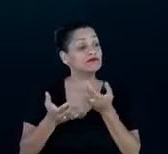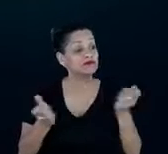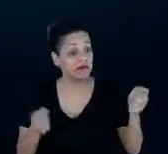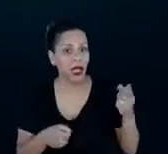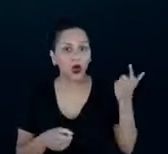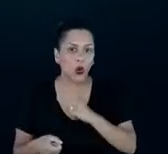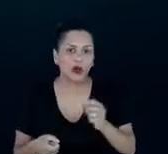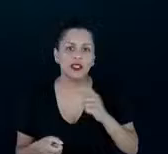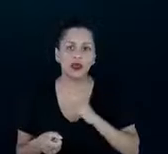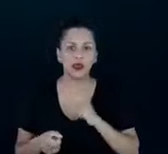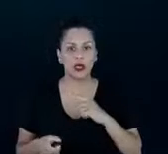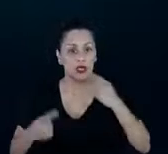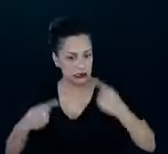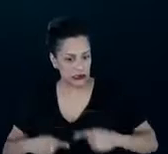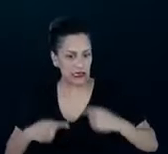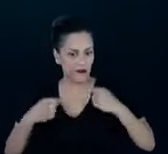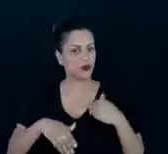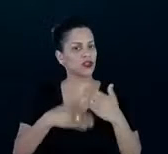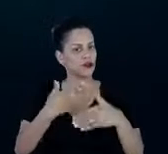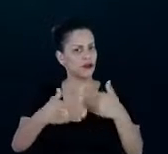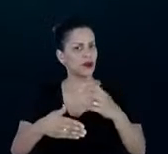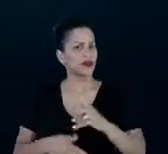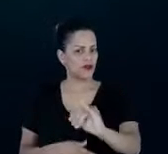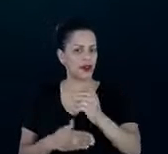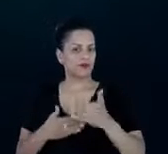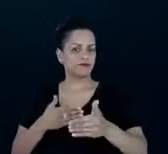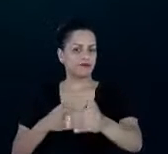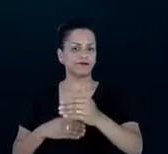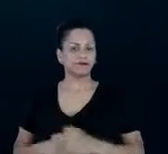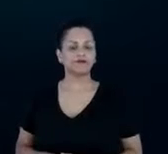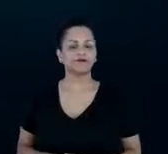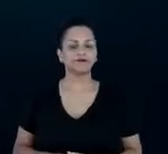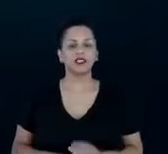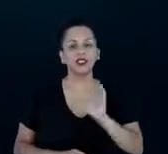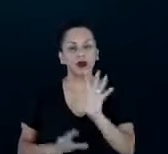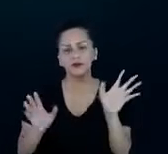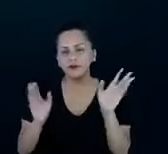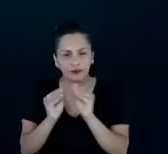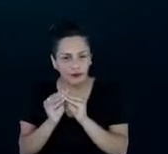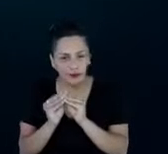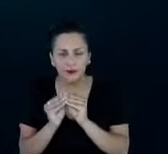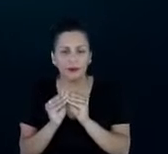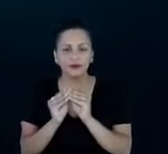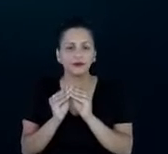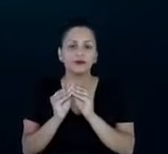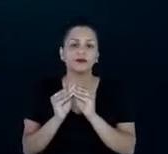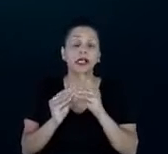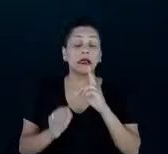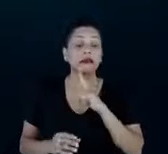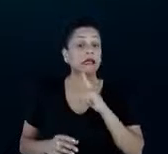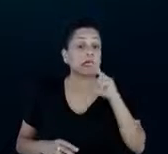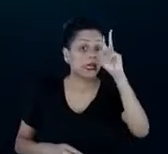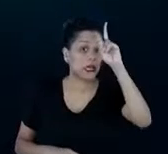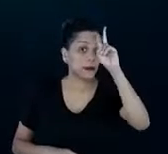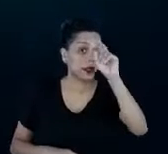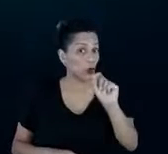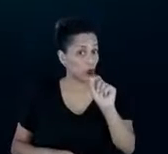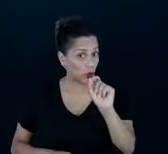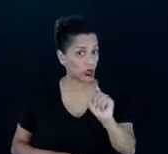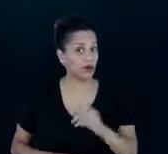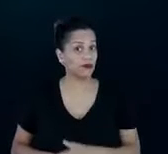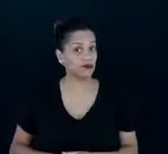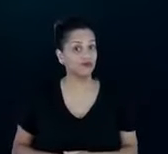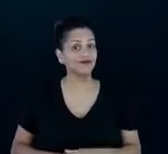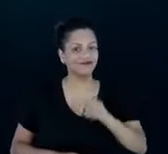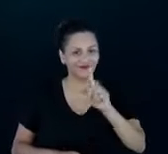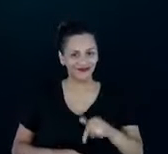desafio do desenvolvimento daqui para frente e aí é só para finalizar Essa parte a gente tem que lembrar que é por causa da economia